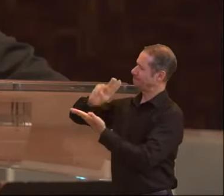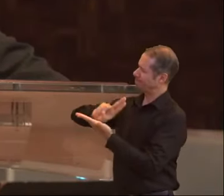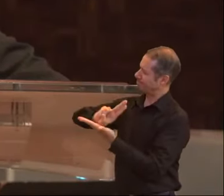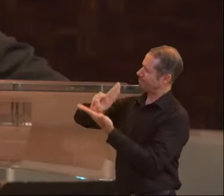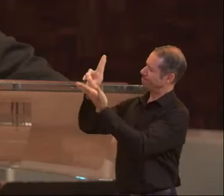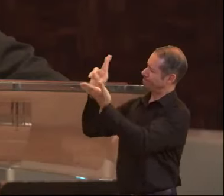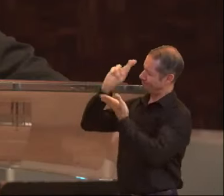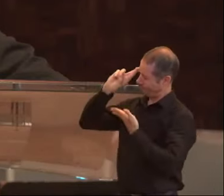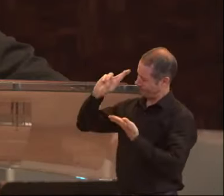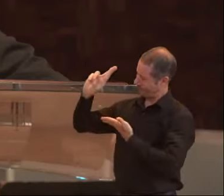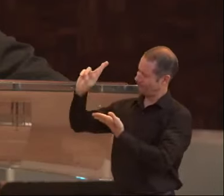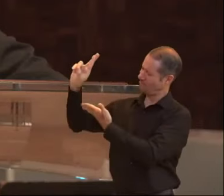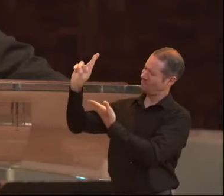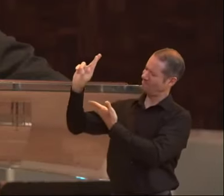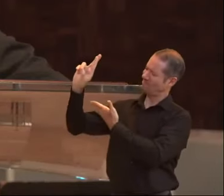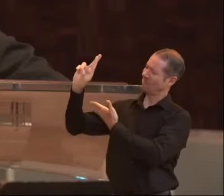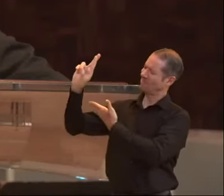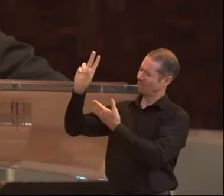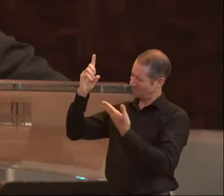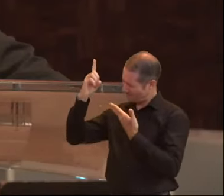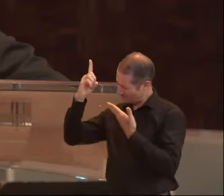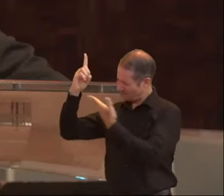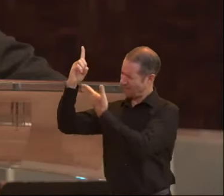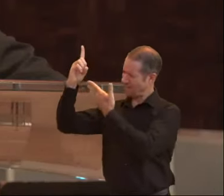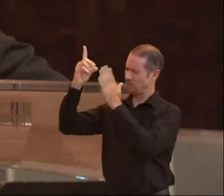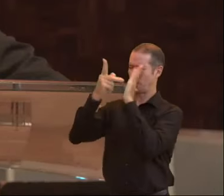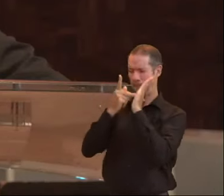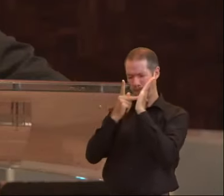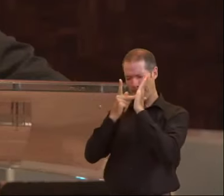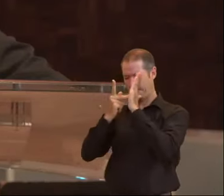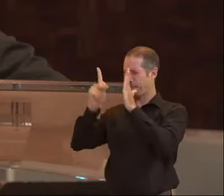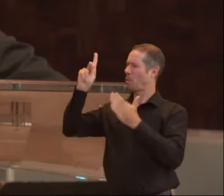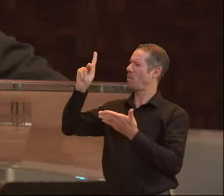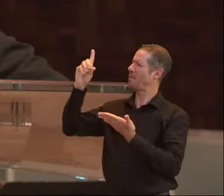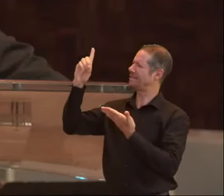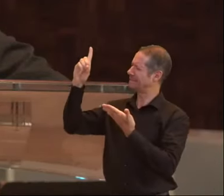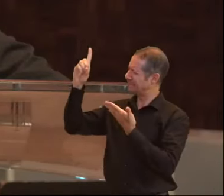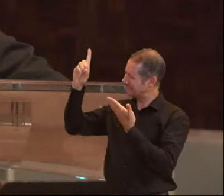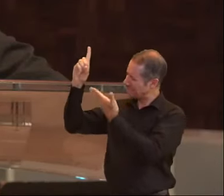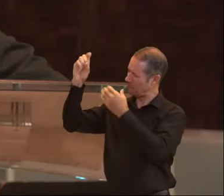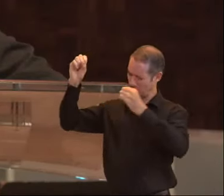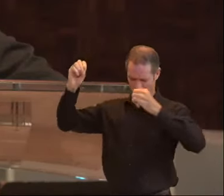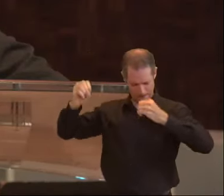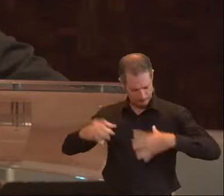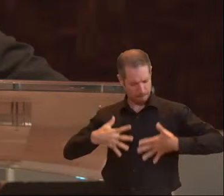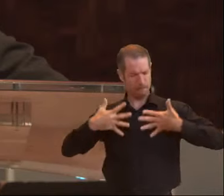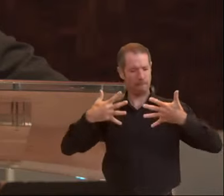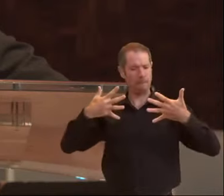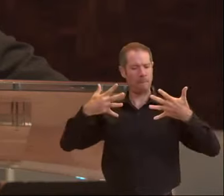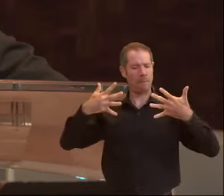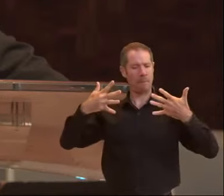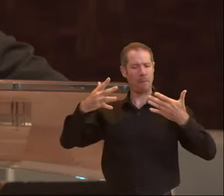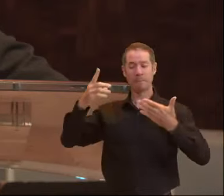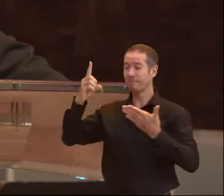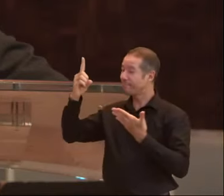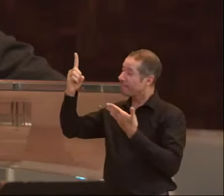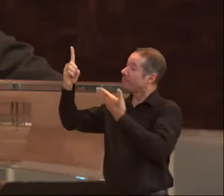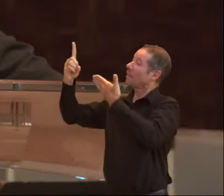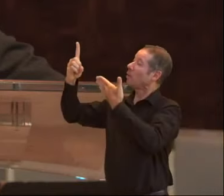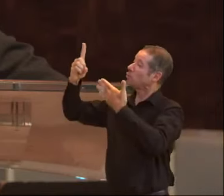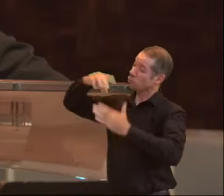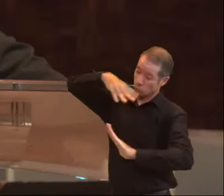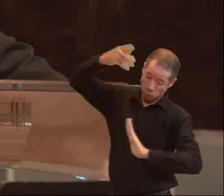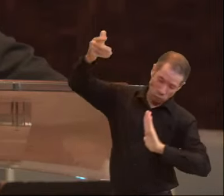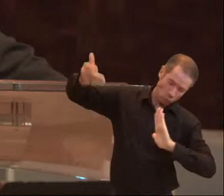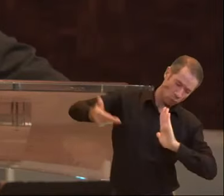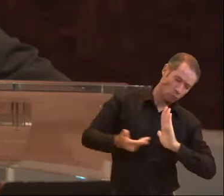nome, Senhor. Deus de promessas, Deus de milagres, Deus de